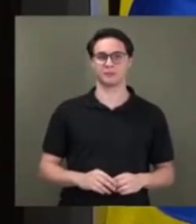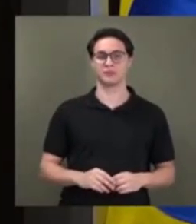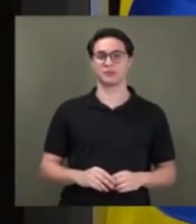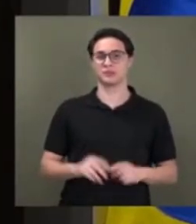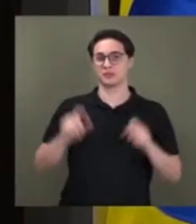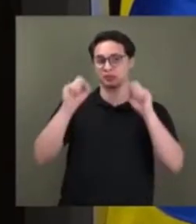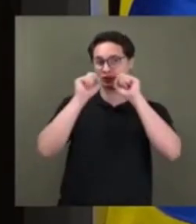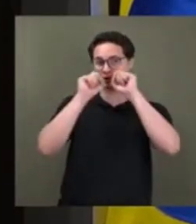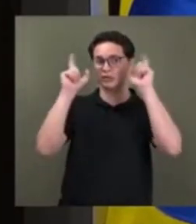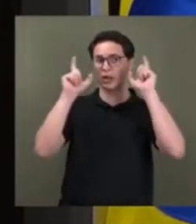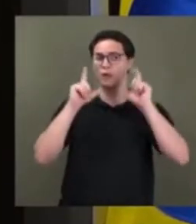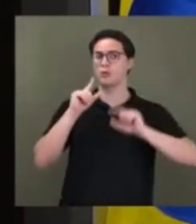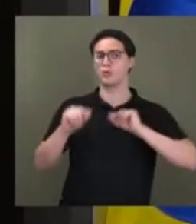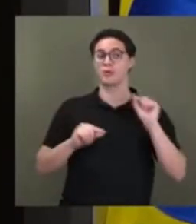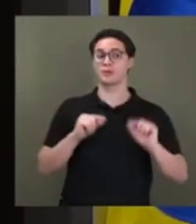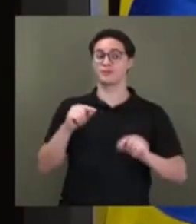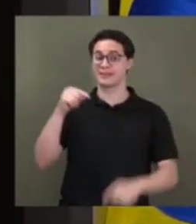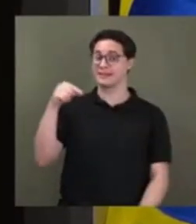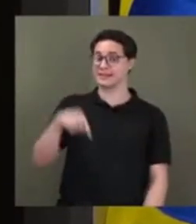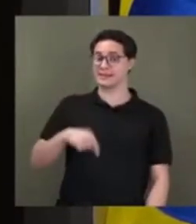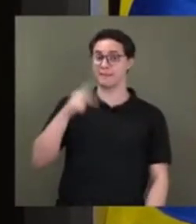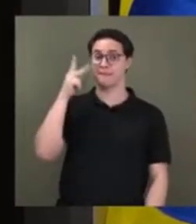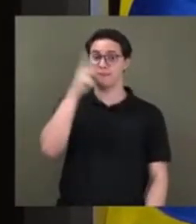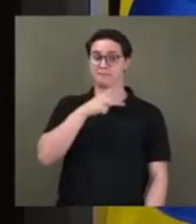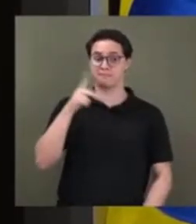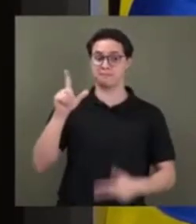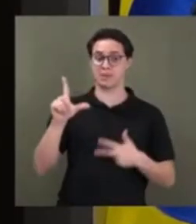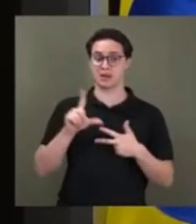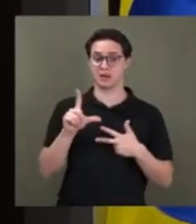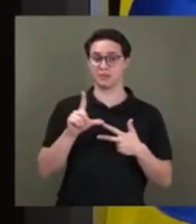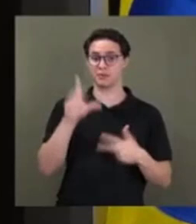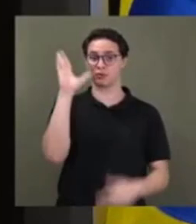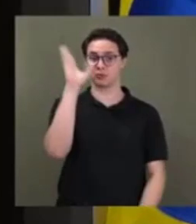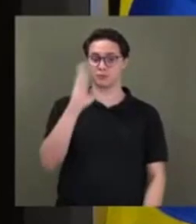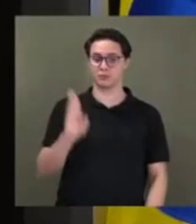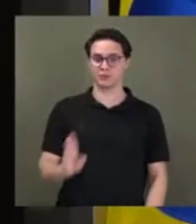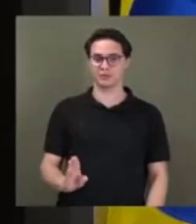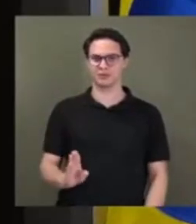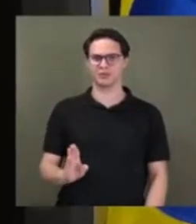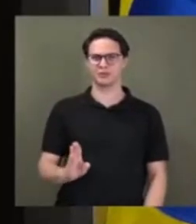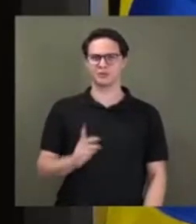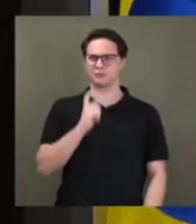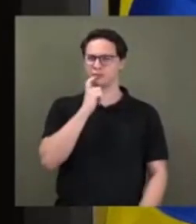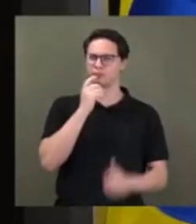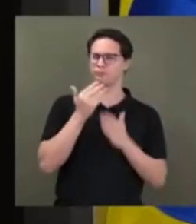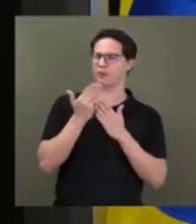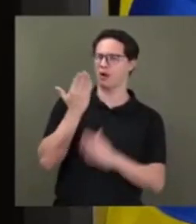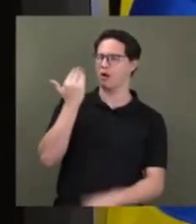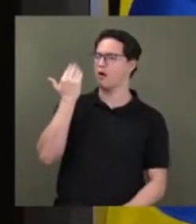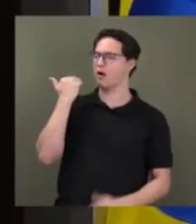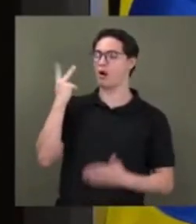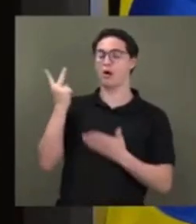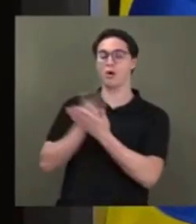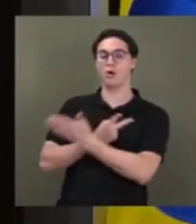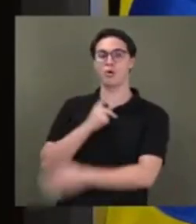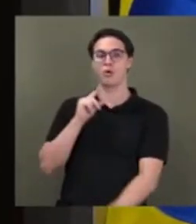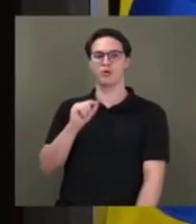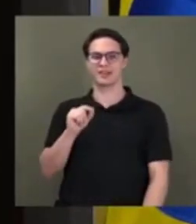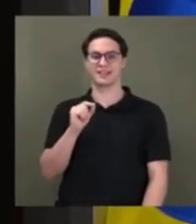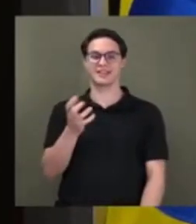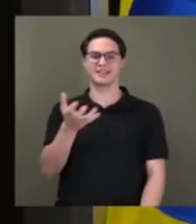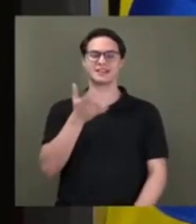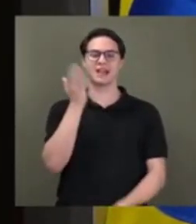que este parlamento brasileiro, muito recentemente, desejou acabar